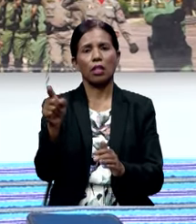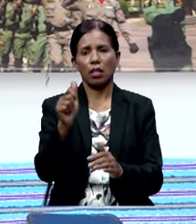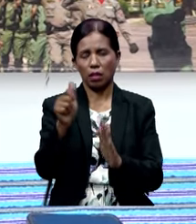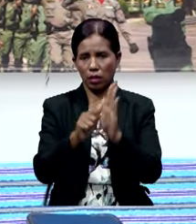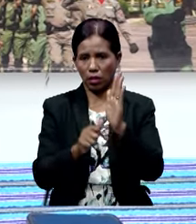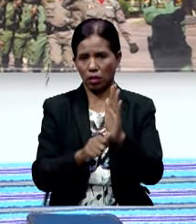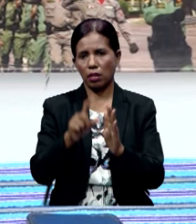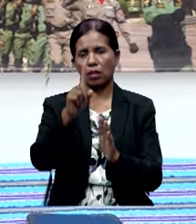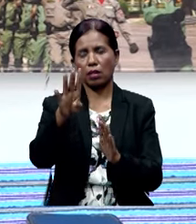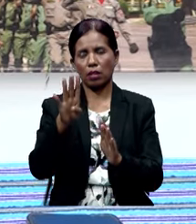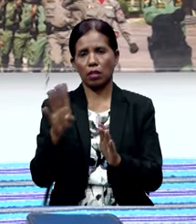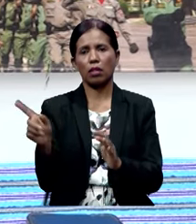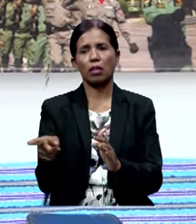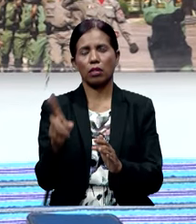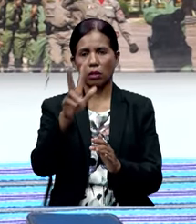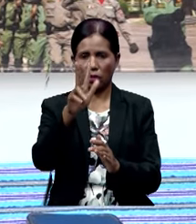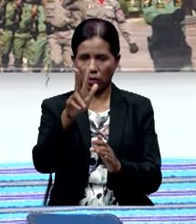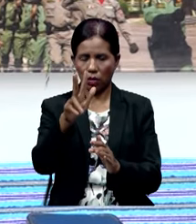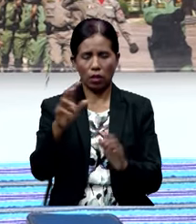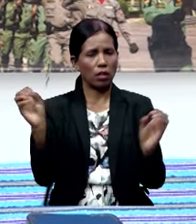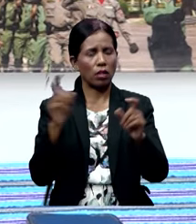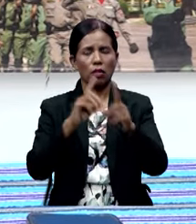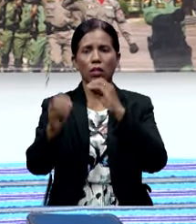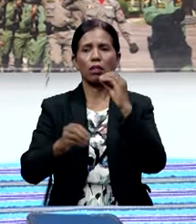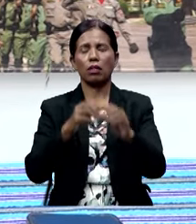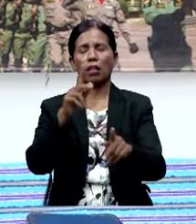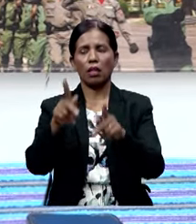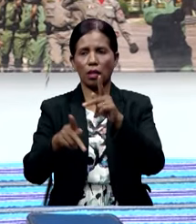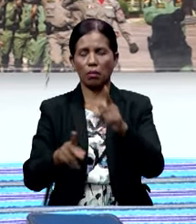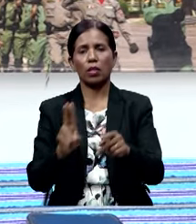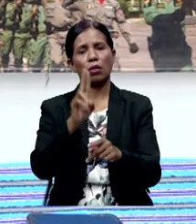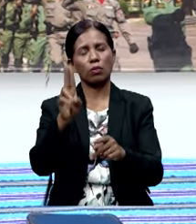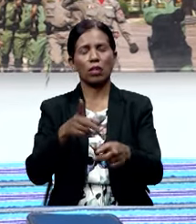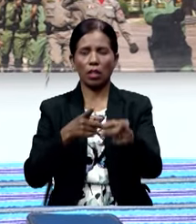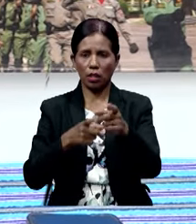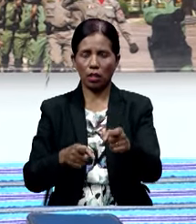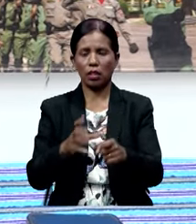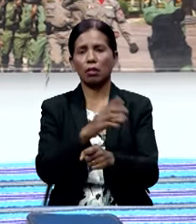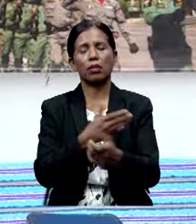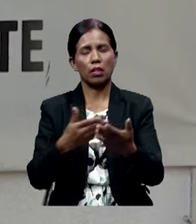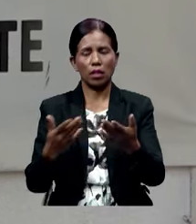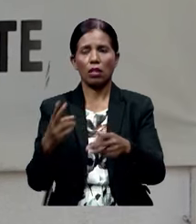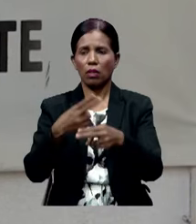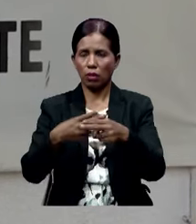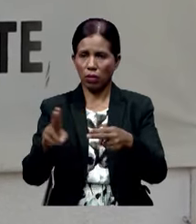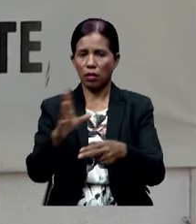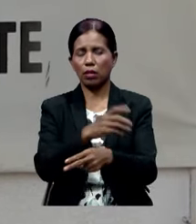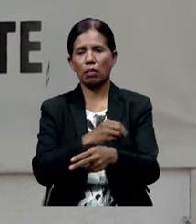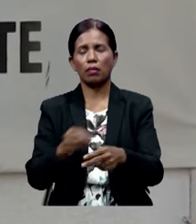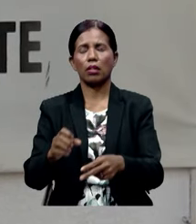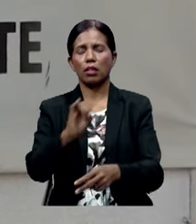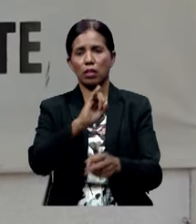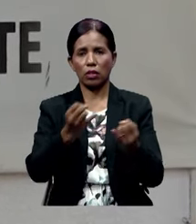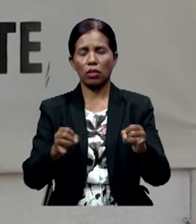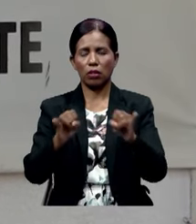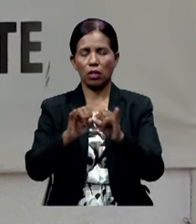hat no resunen hito, a linha ida totolo, la colia con a BM civil, ato usa quilat ka armas, mas be ba instituição FFDTele